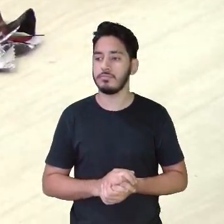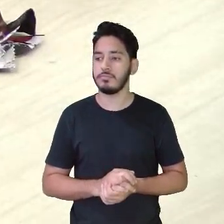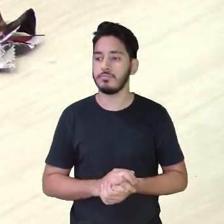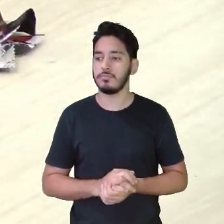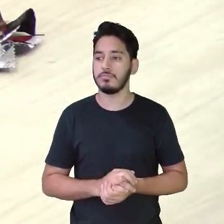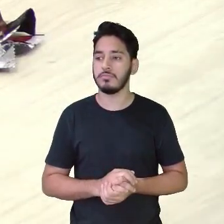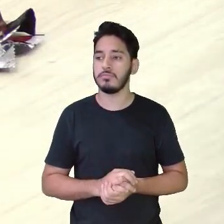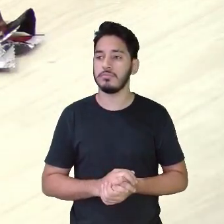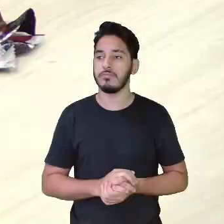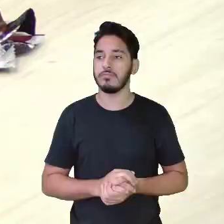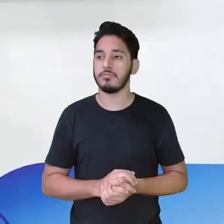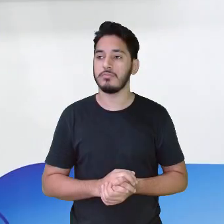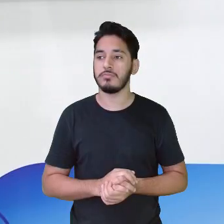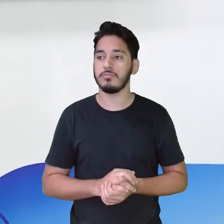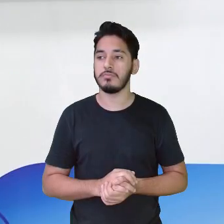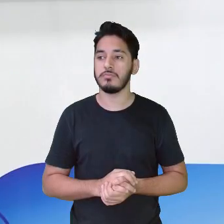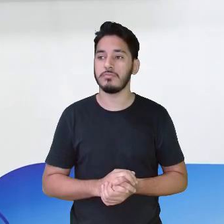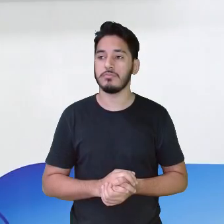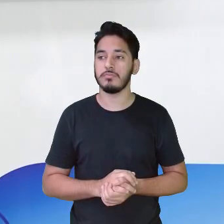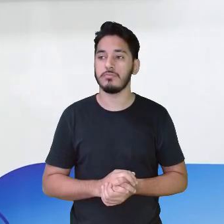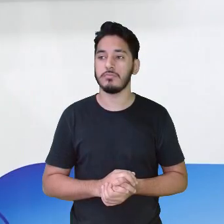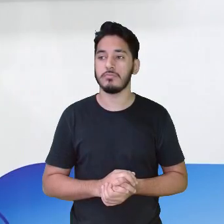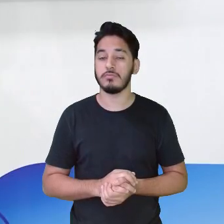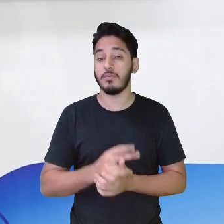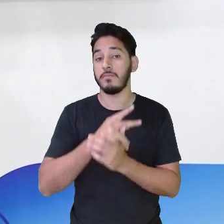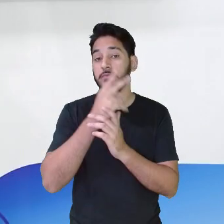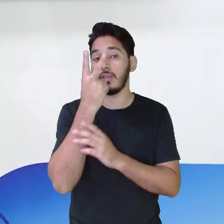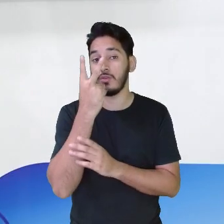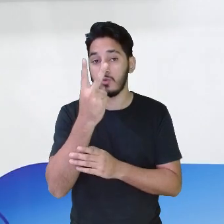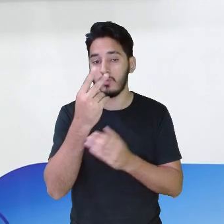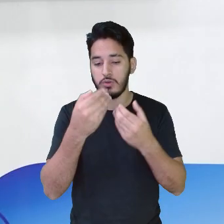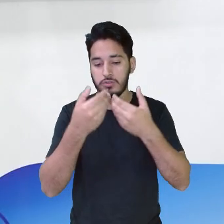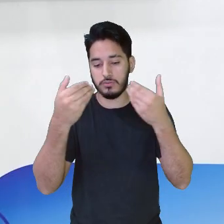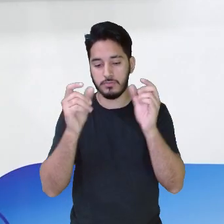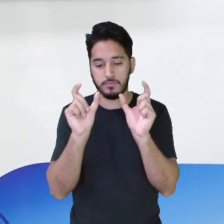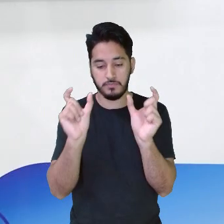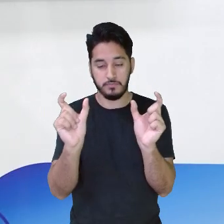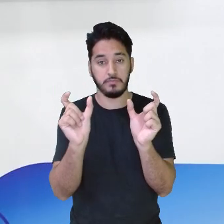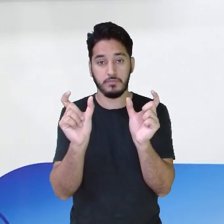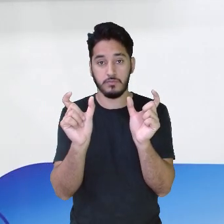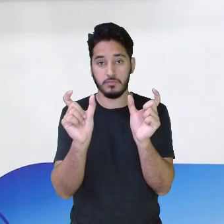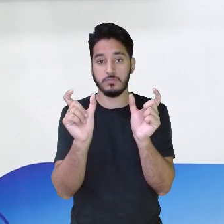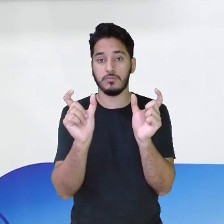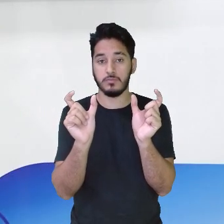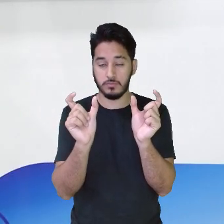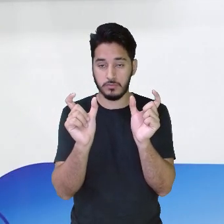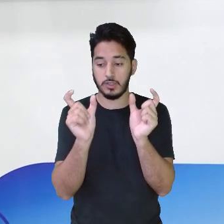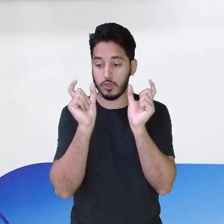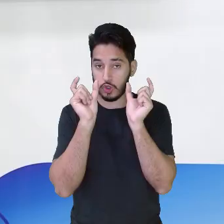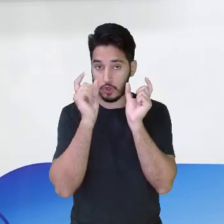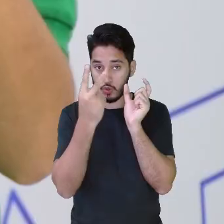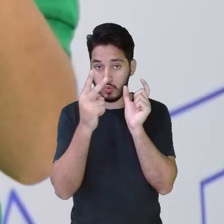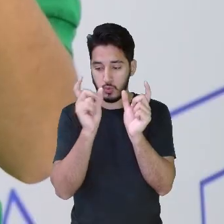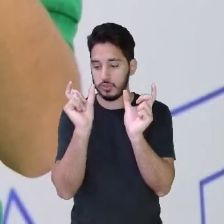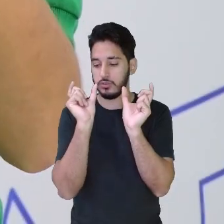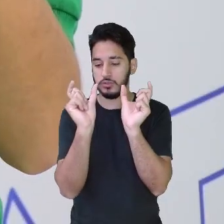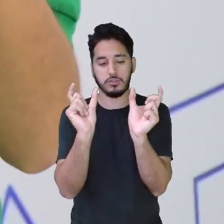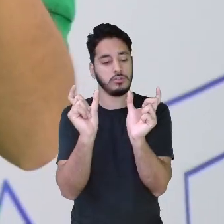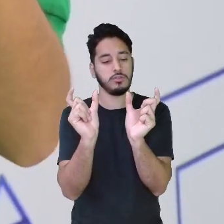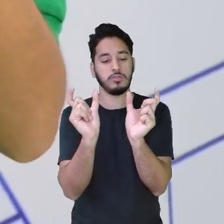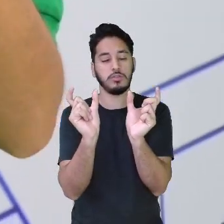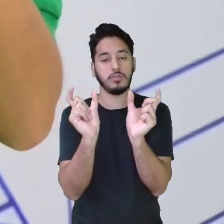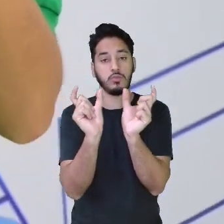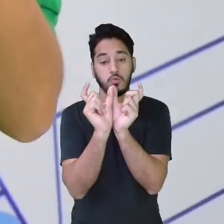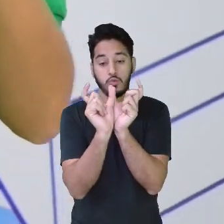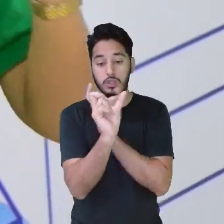olha que maravilhoso, em 2 partes. Presta atenção nisso. 2 partes, ó. Dividi